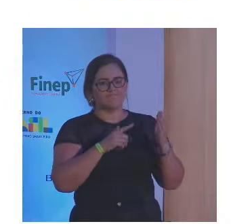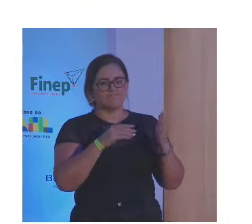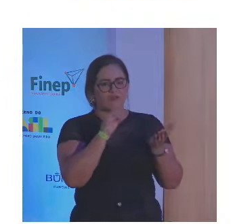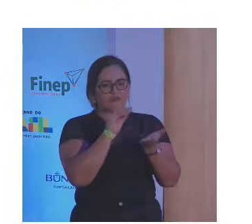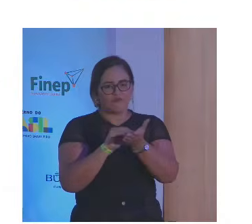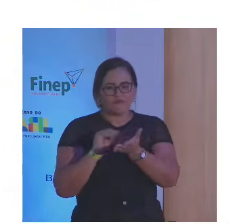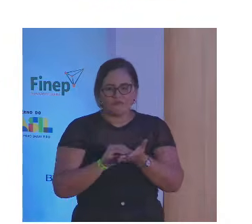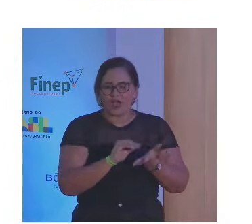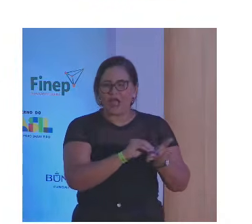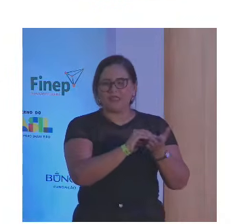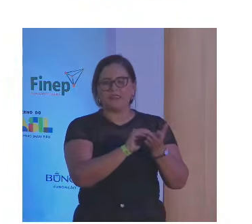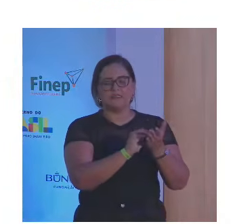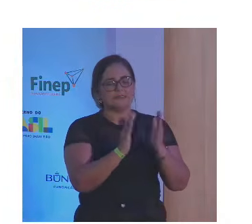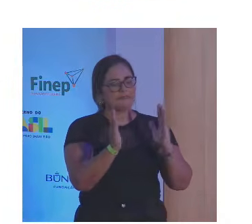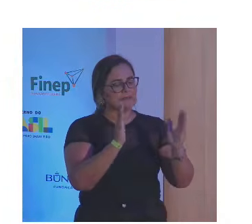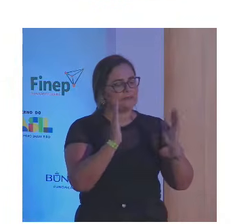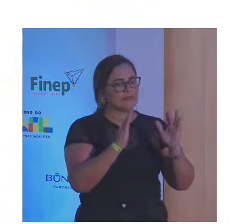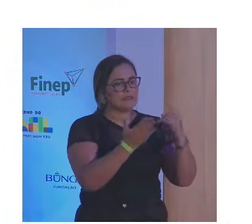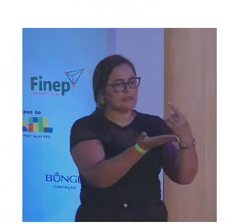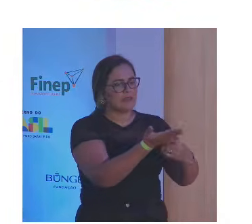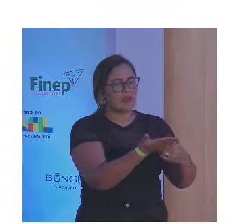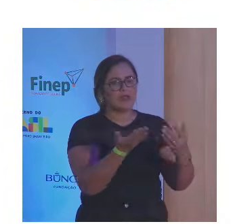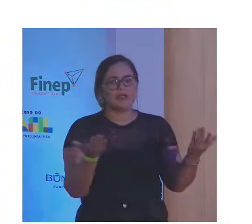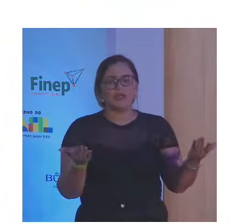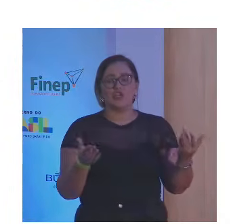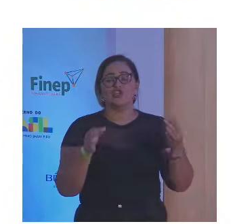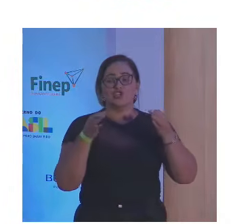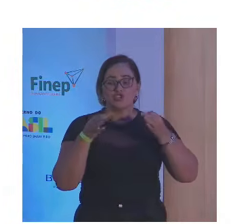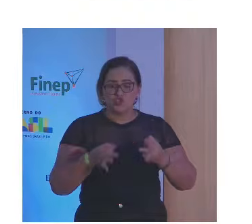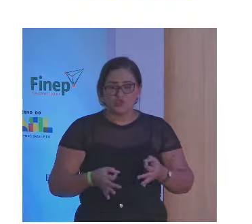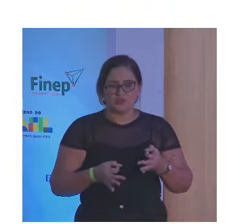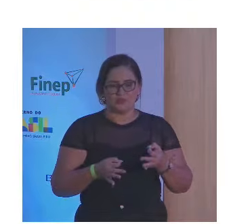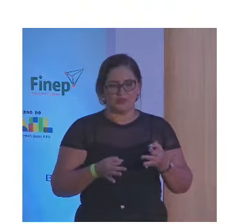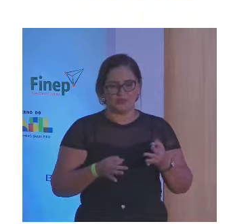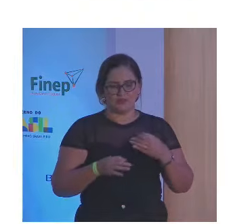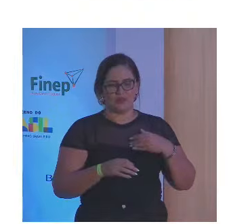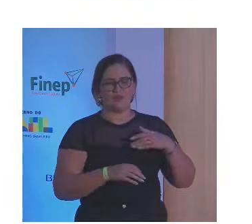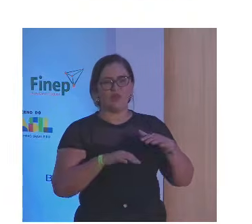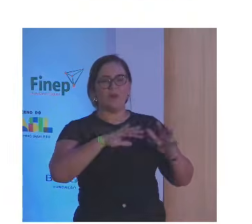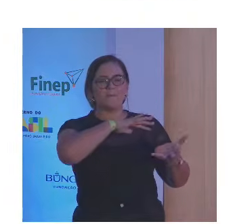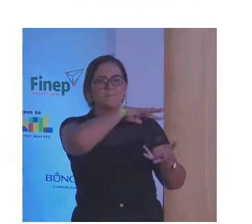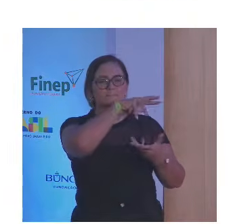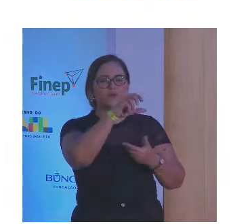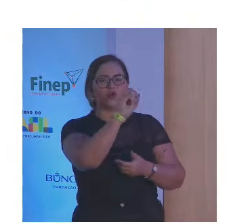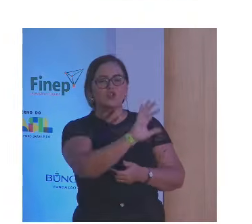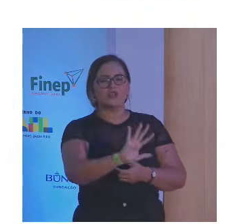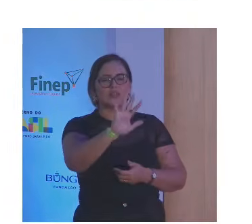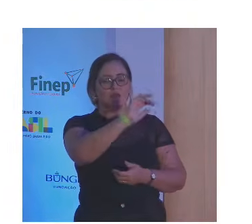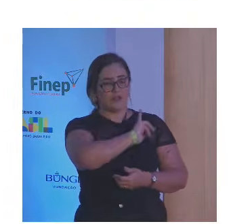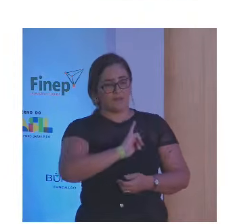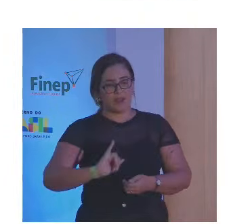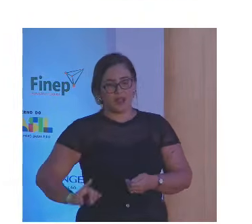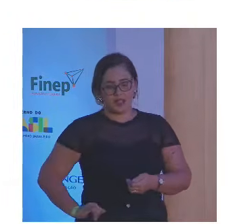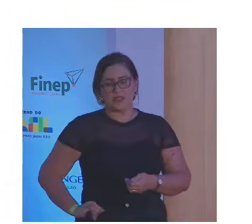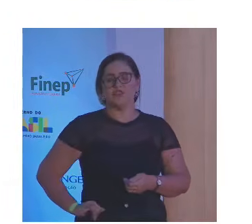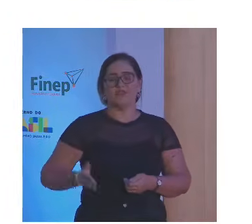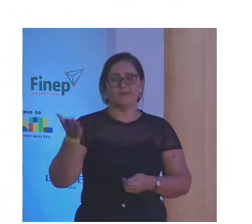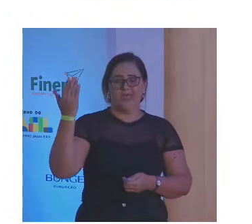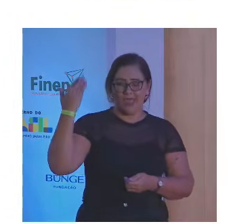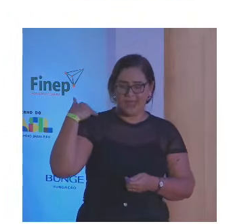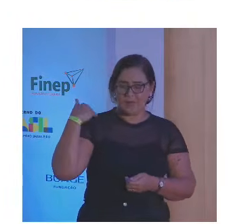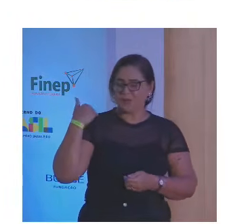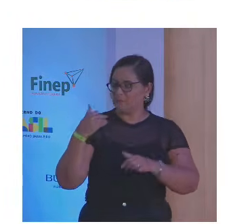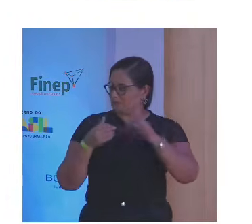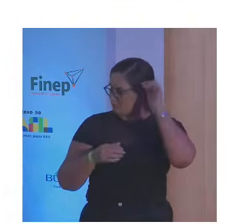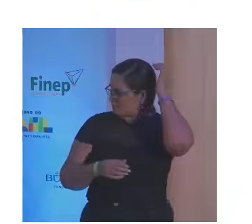né, nesse Tratado de Tordesilhas, que é justamente o buraco do mundo ocidental e imperialista da época.